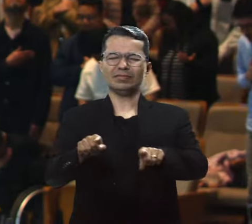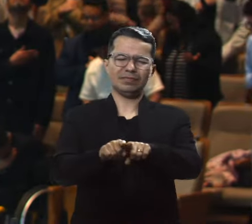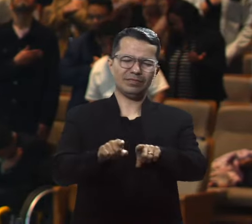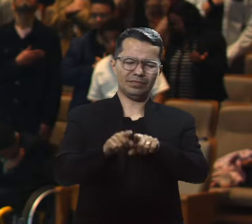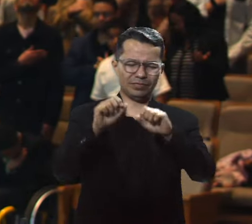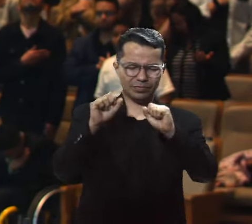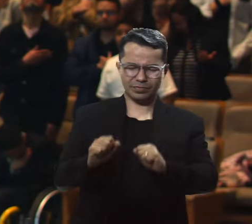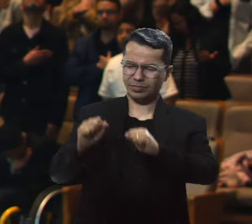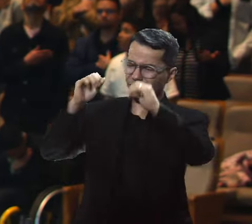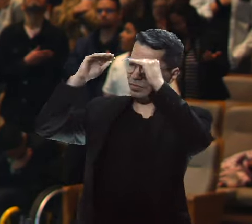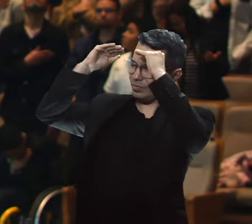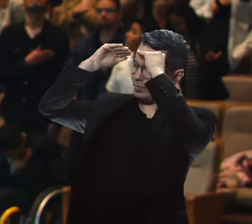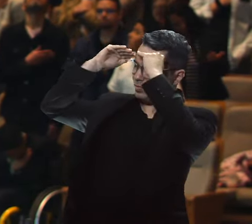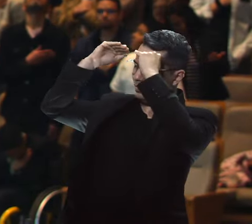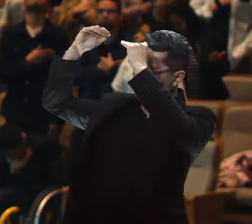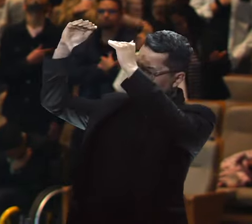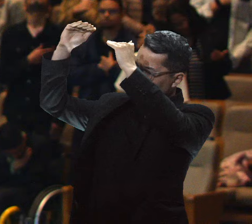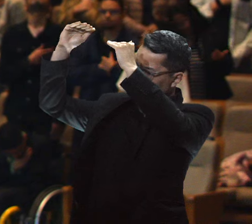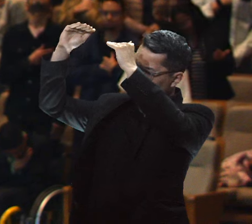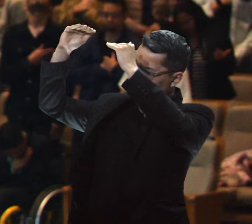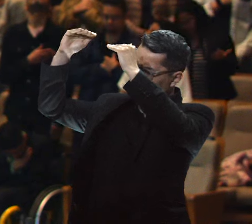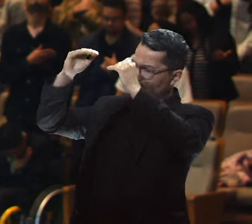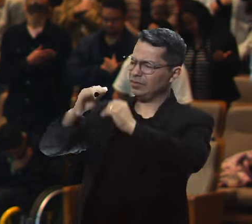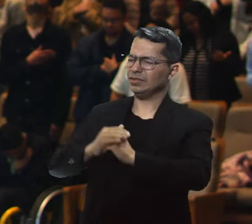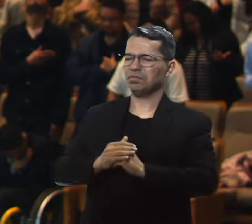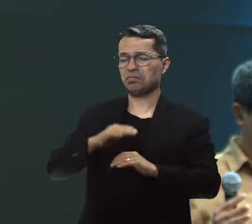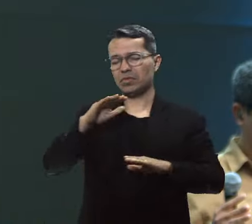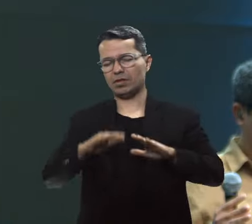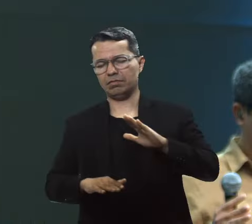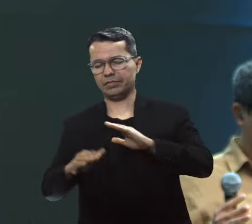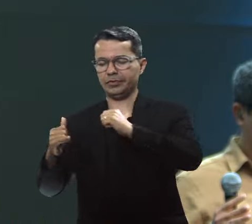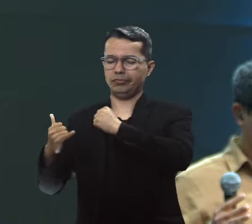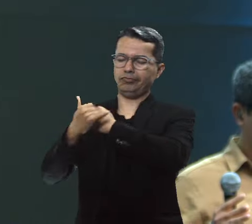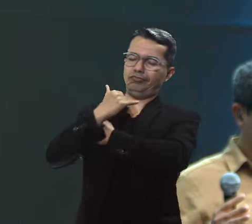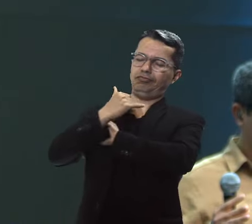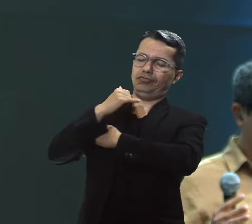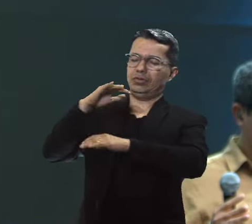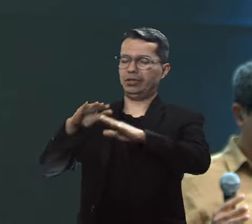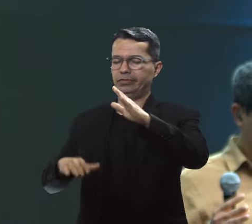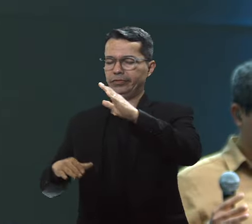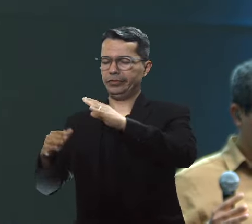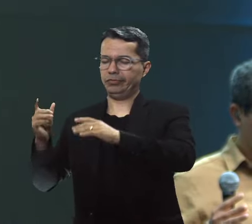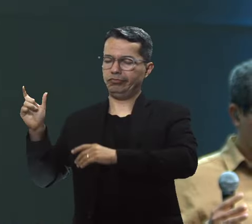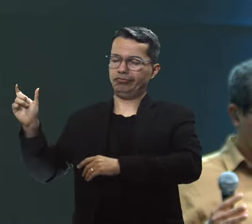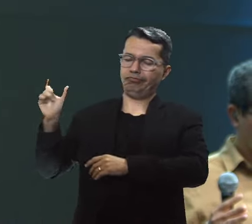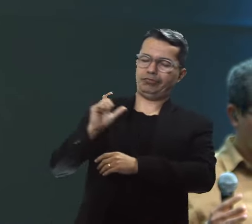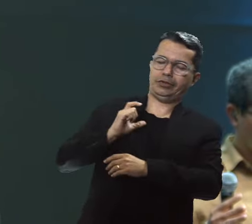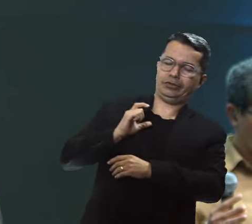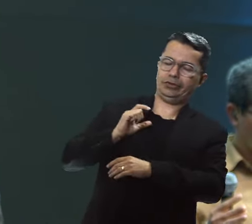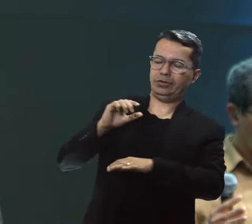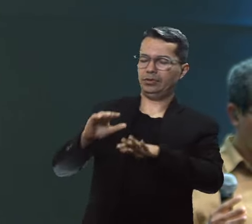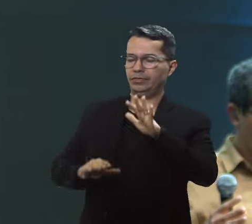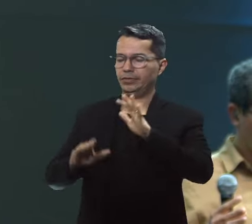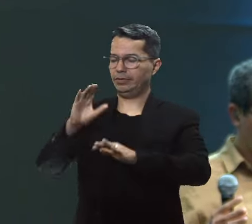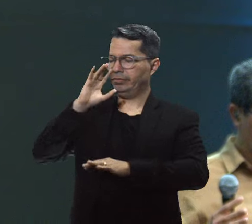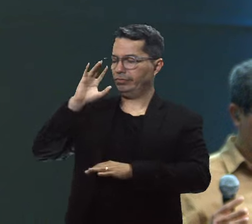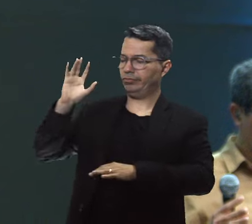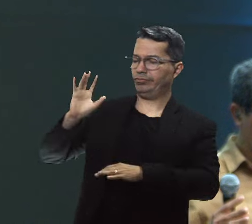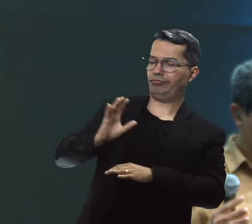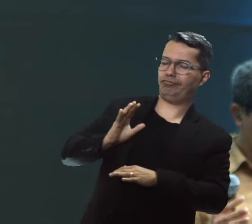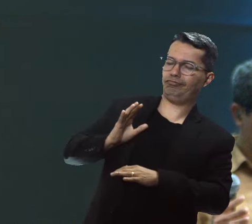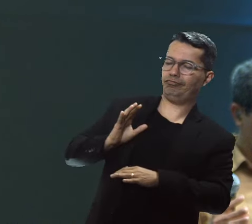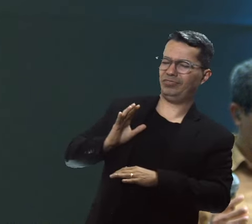obedecer, mesmo quando somos injustiçados, mesmo quando não entendemos, que o Senhor nos dê essa